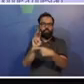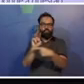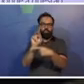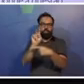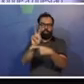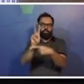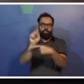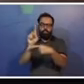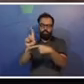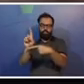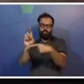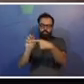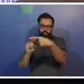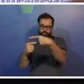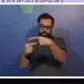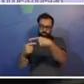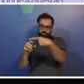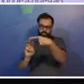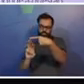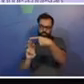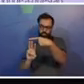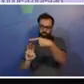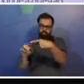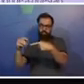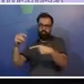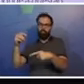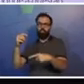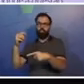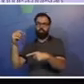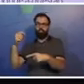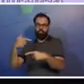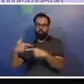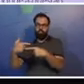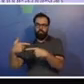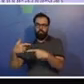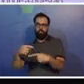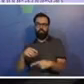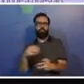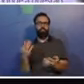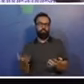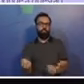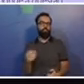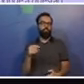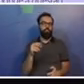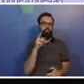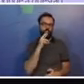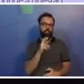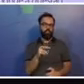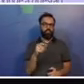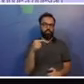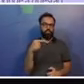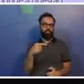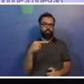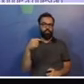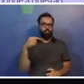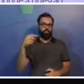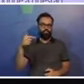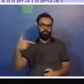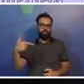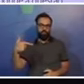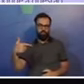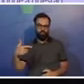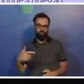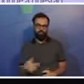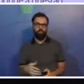7. O nosso quarto passo é verificar se o nosso